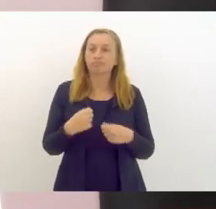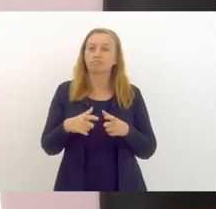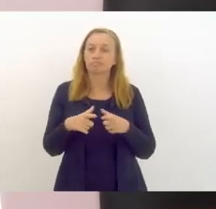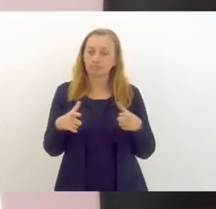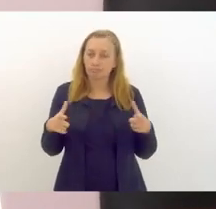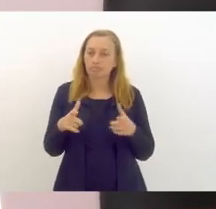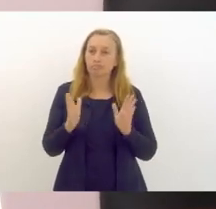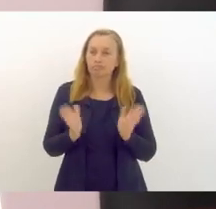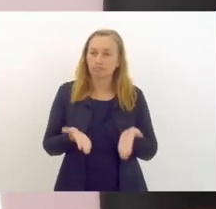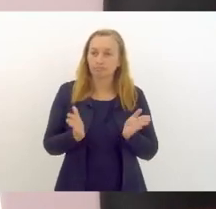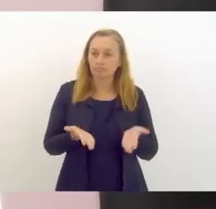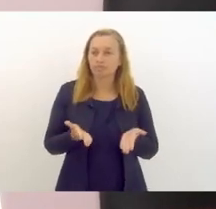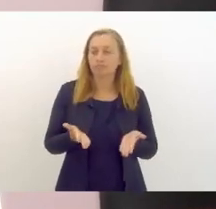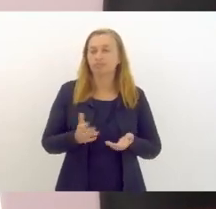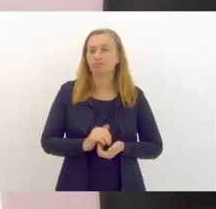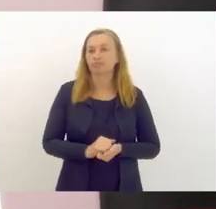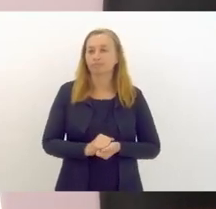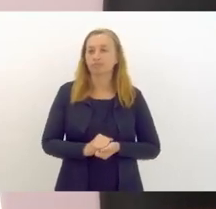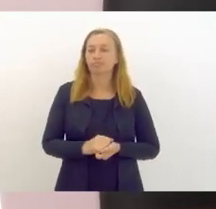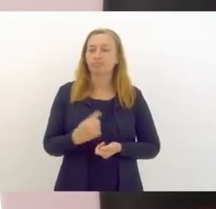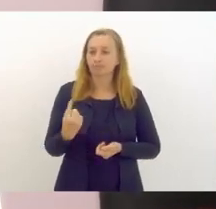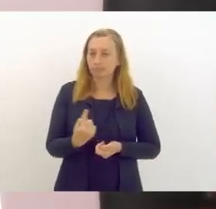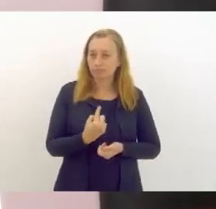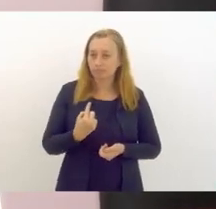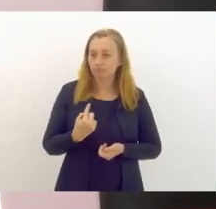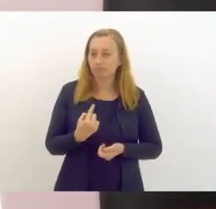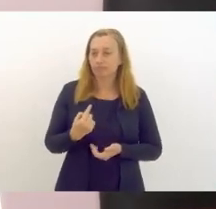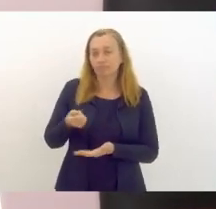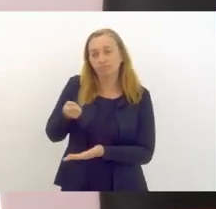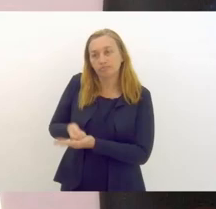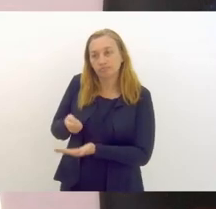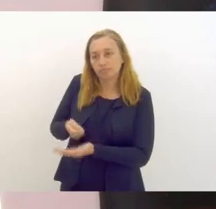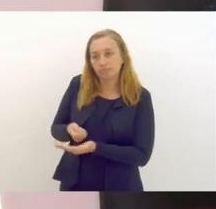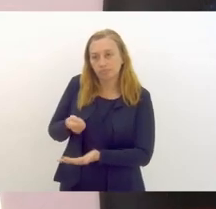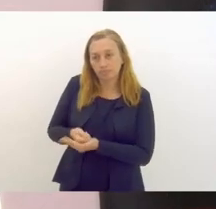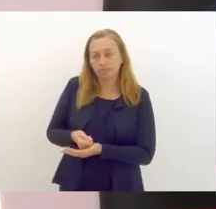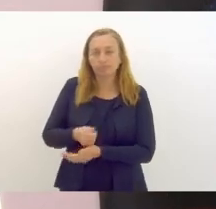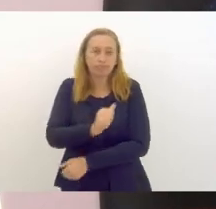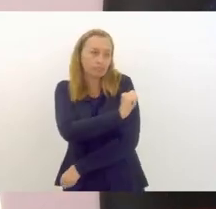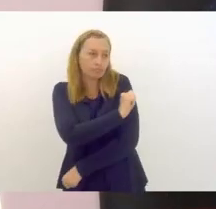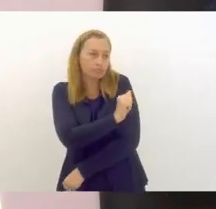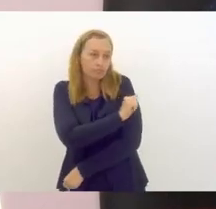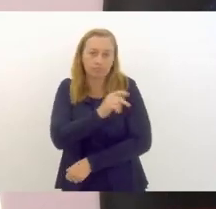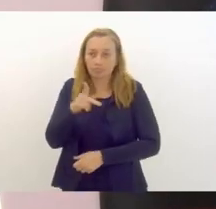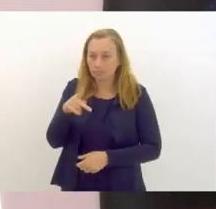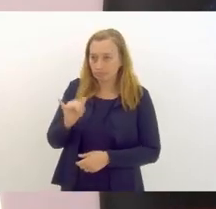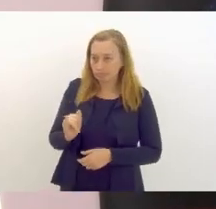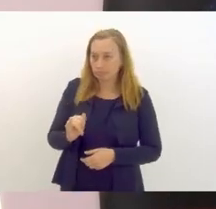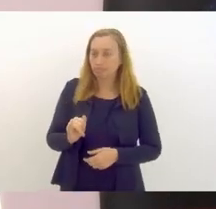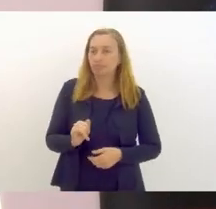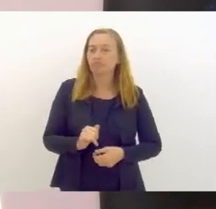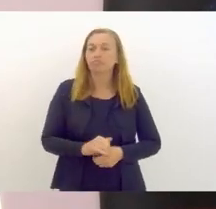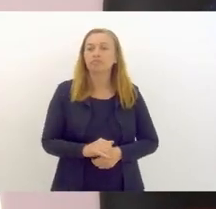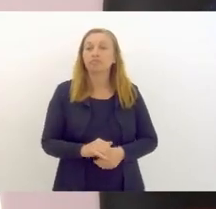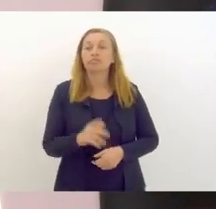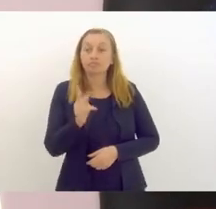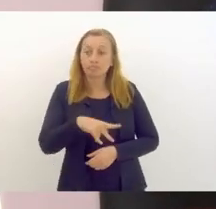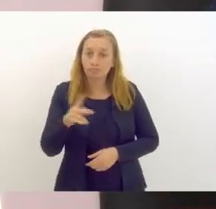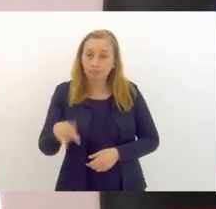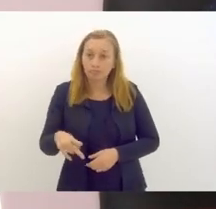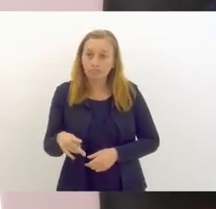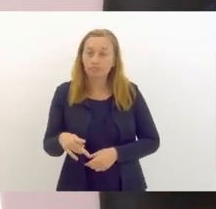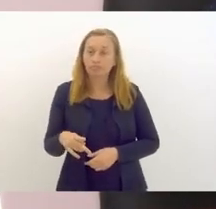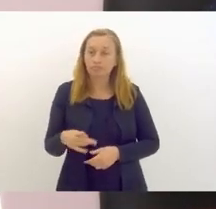hoje. E nós, que estamos na ponta, somos cobrados diariamente pelos nossos alunos, pelos pais, né, pelos professores,